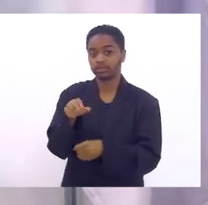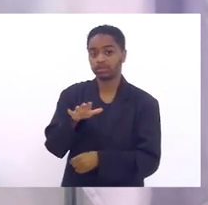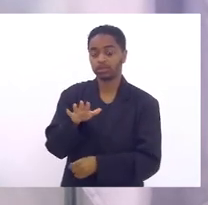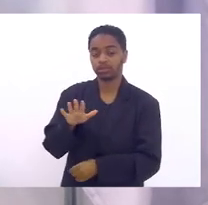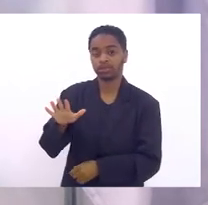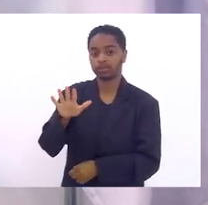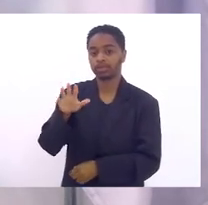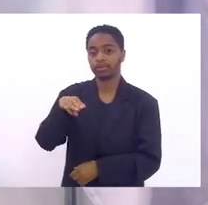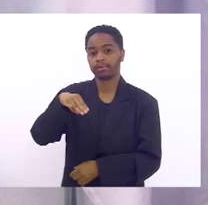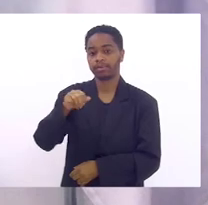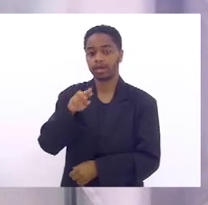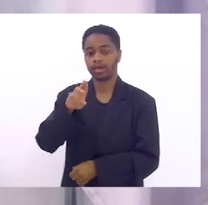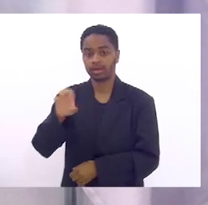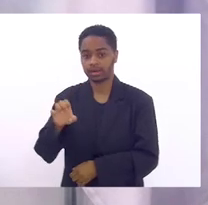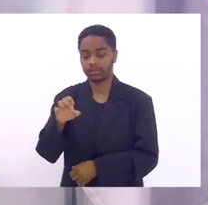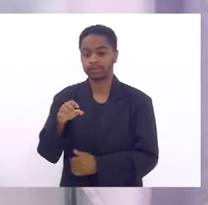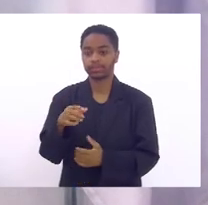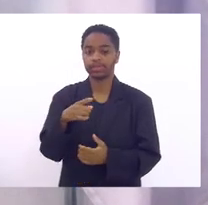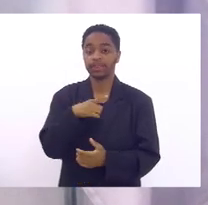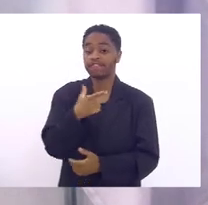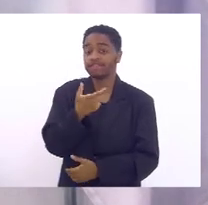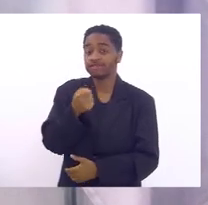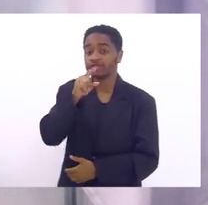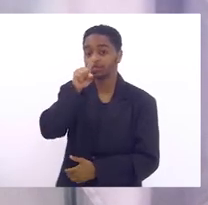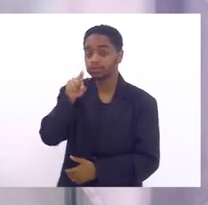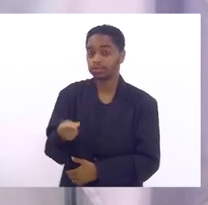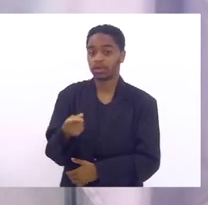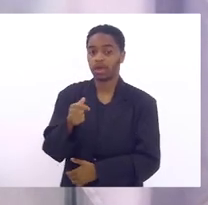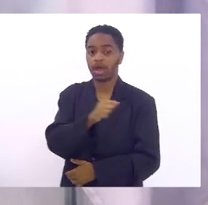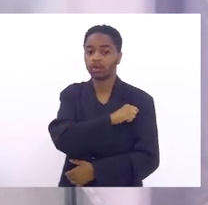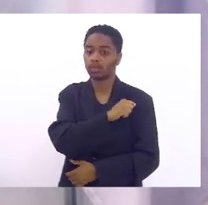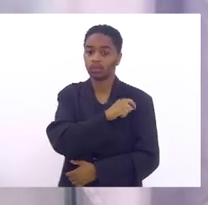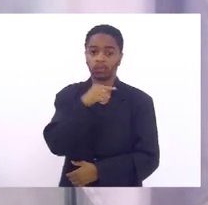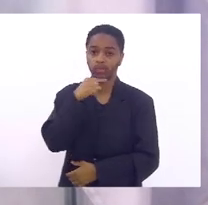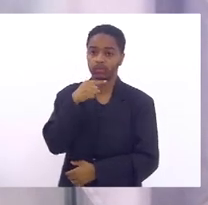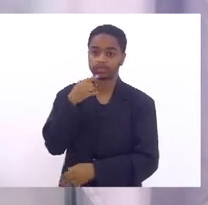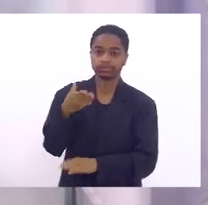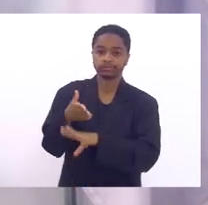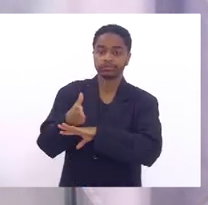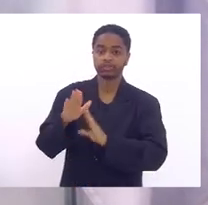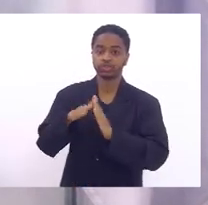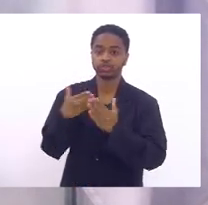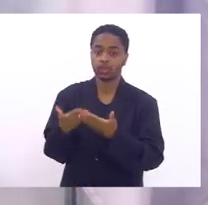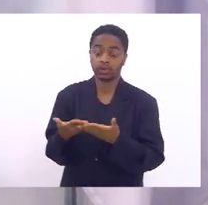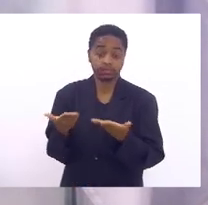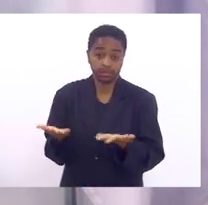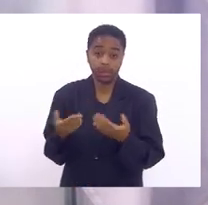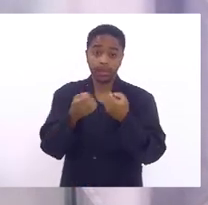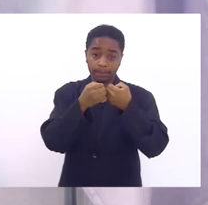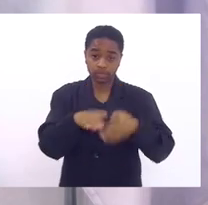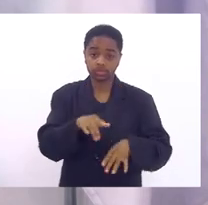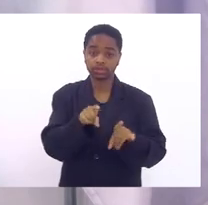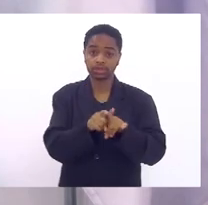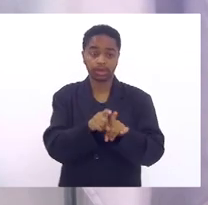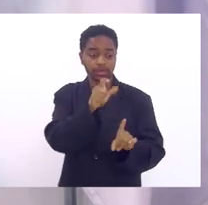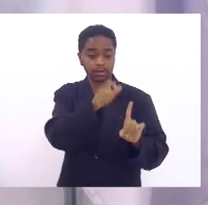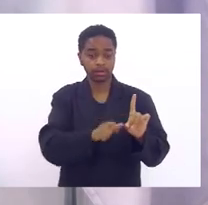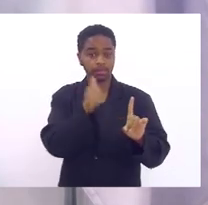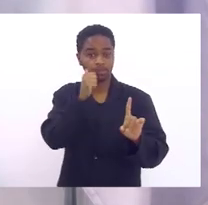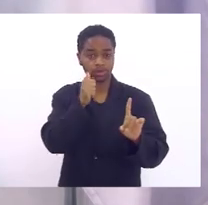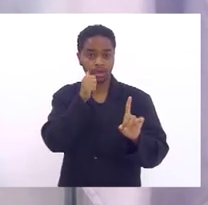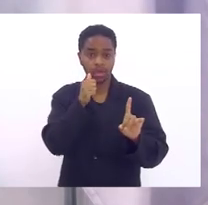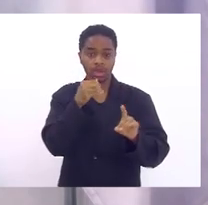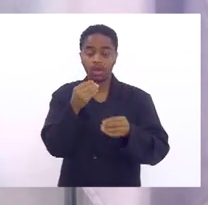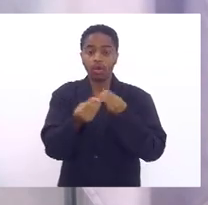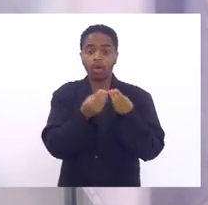Maré com mais de 20.000 alunos que não puderam ir à aula então o impacto é na vida dessa Muler também com quem ela vai